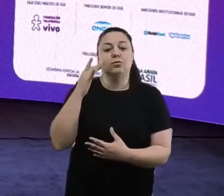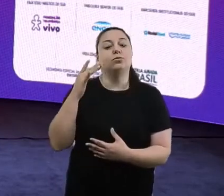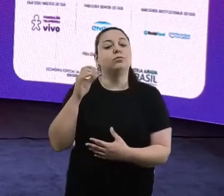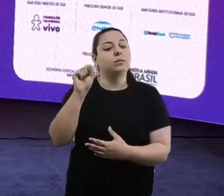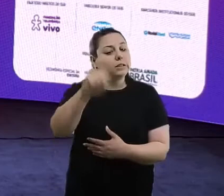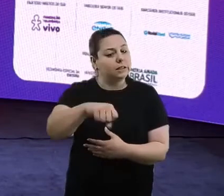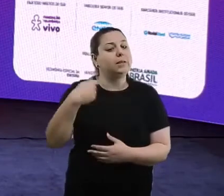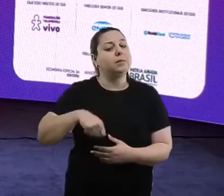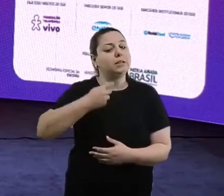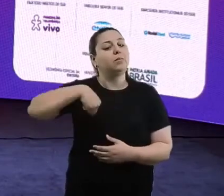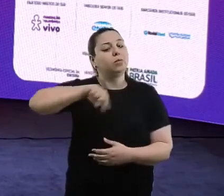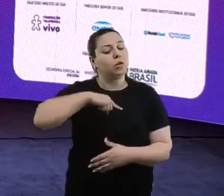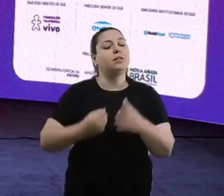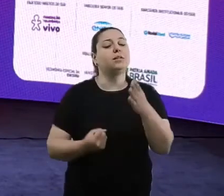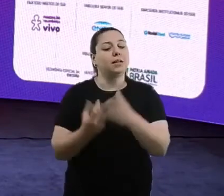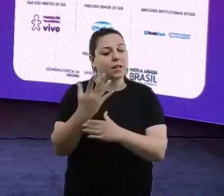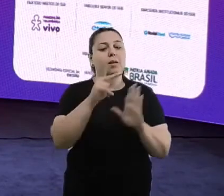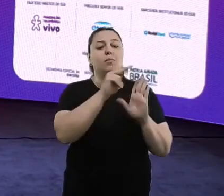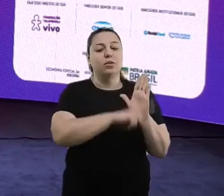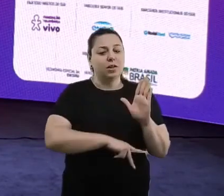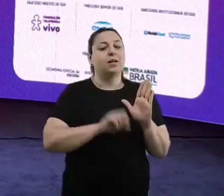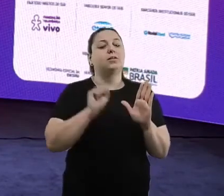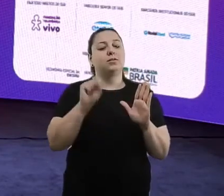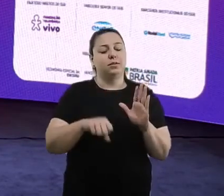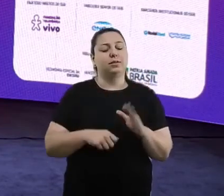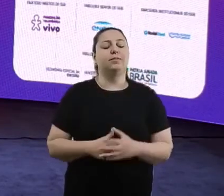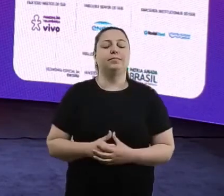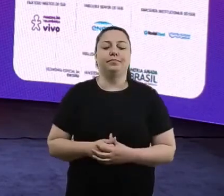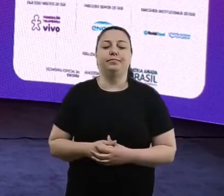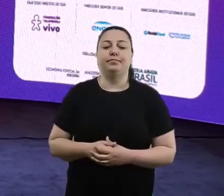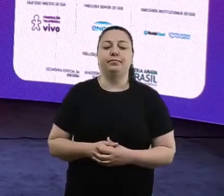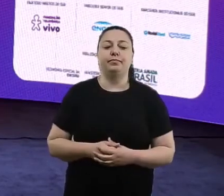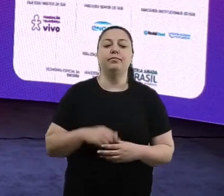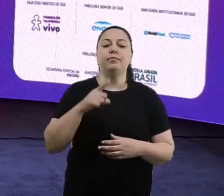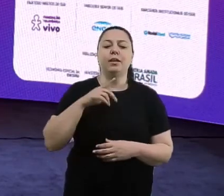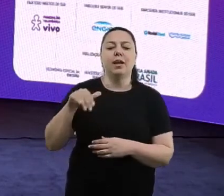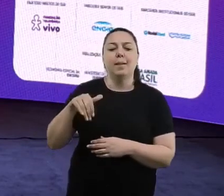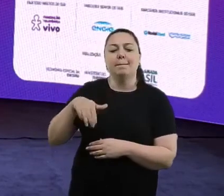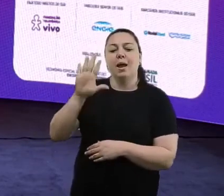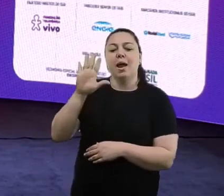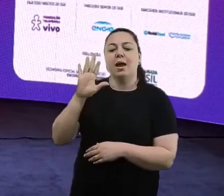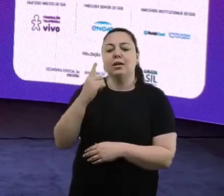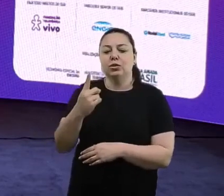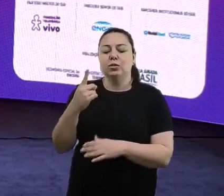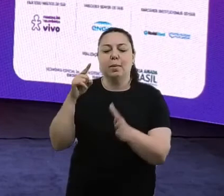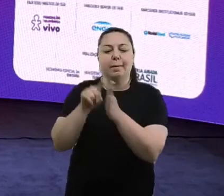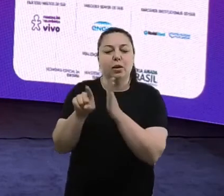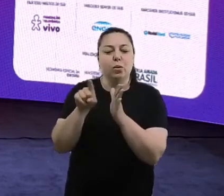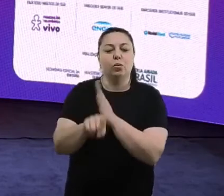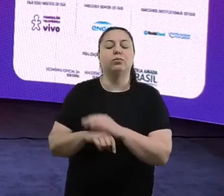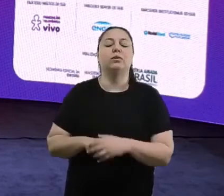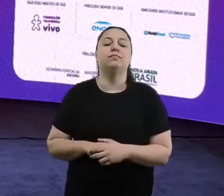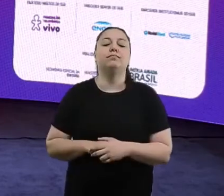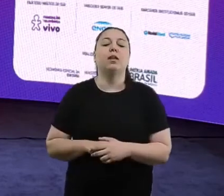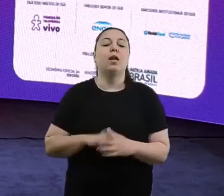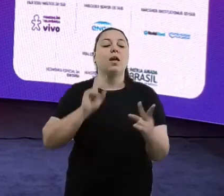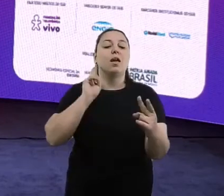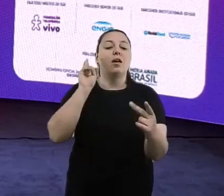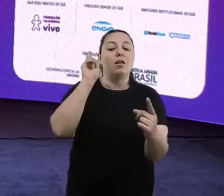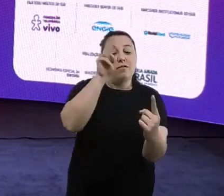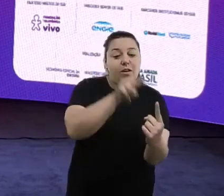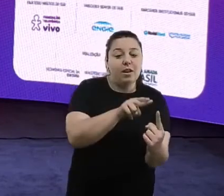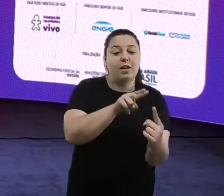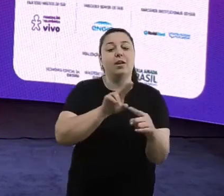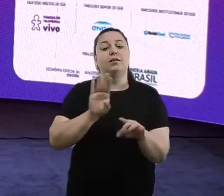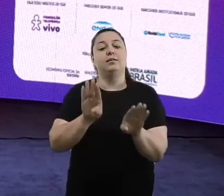isso. E tem mais uma pergunta aqui que eu queria trazer para vocês. Quais referências e caminhos vocês recomendam para um cientista